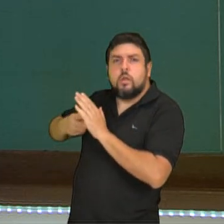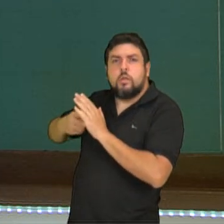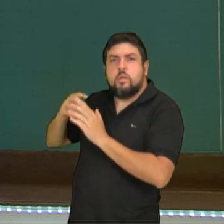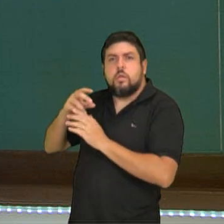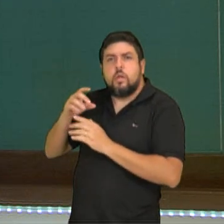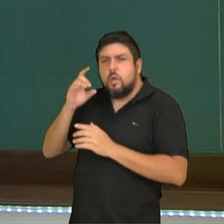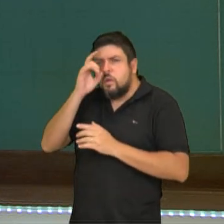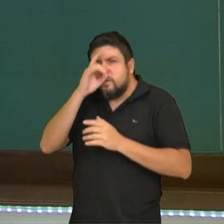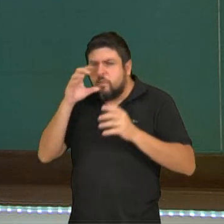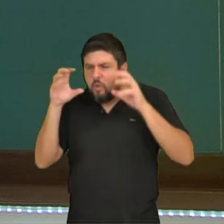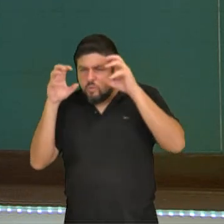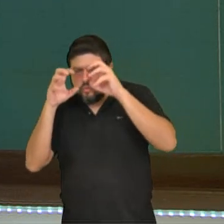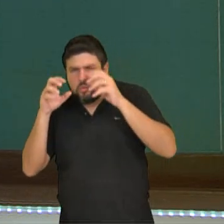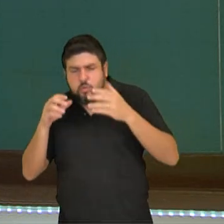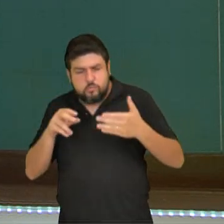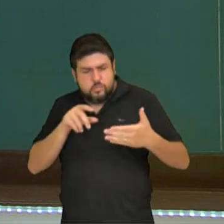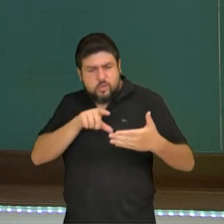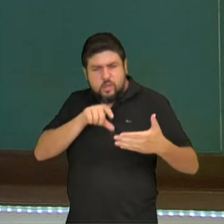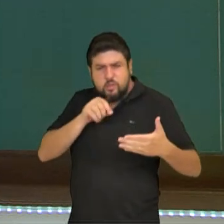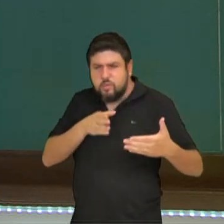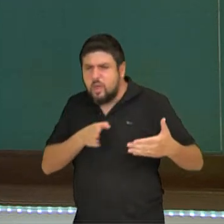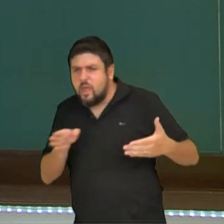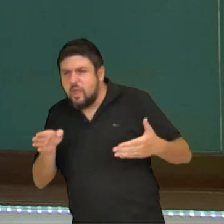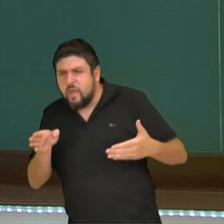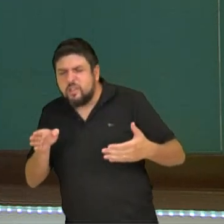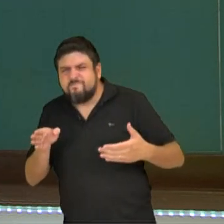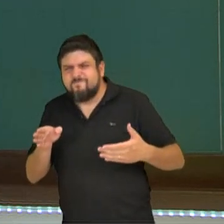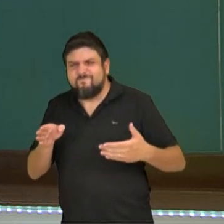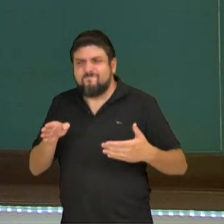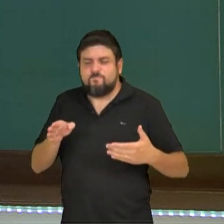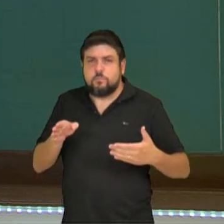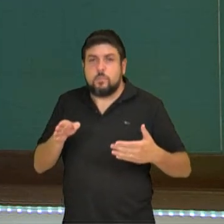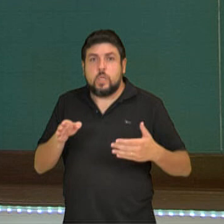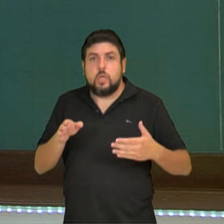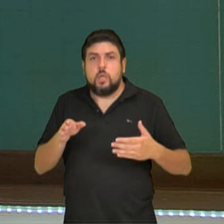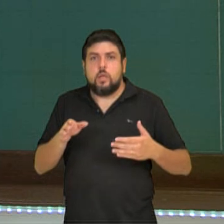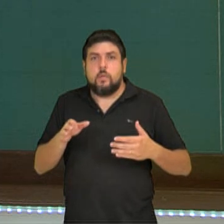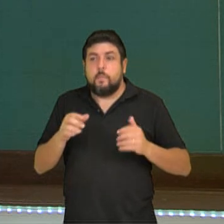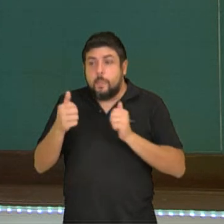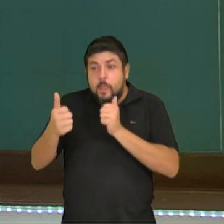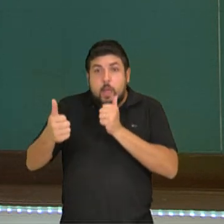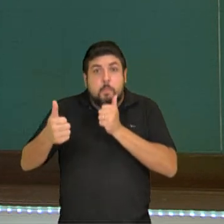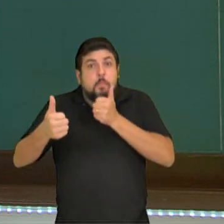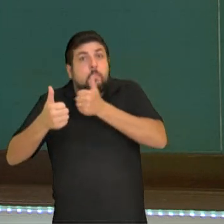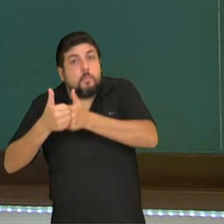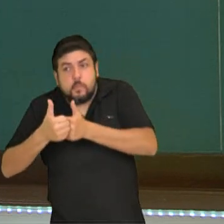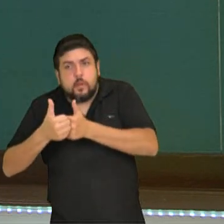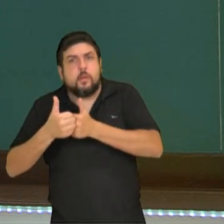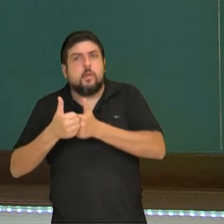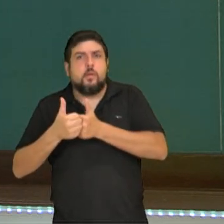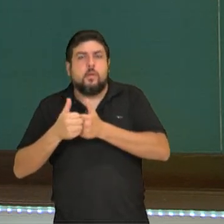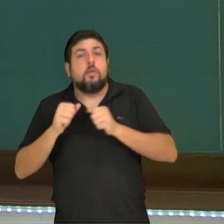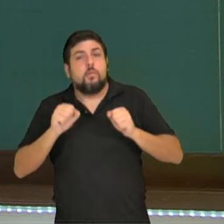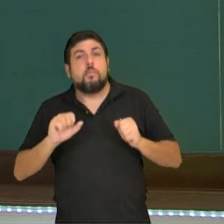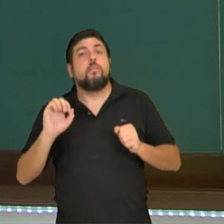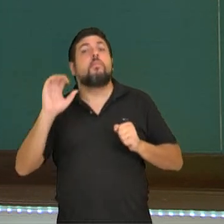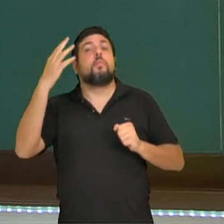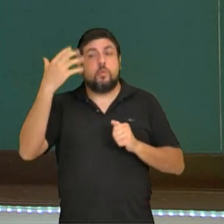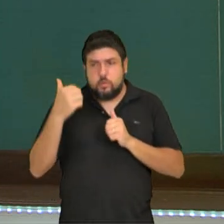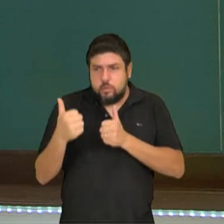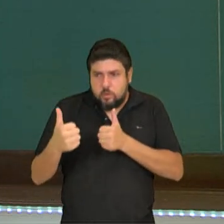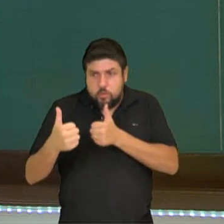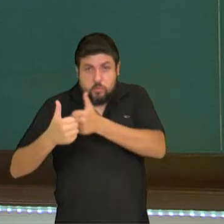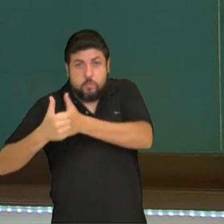escolher passar por ali? Às vezes não, às vezes é até mais perto. Isso são as pessoas que organizam, daí colocam o ponto de controle